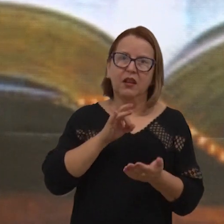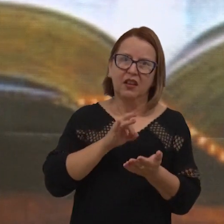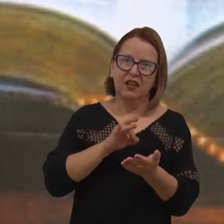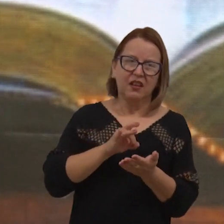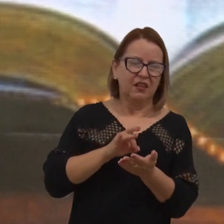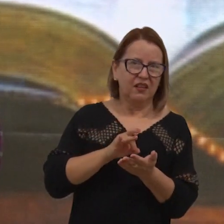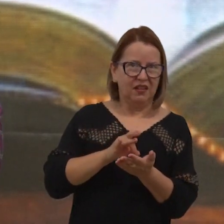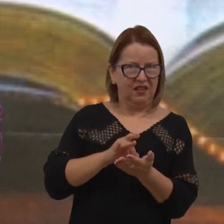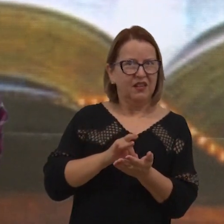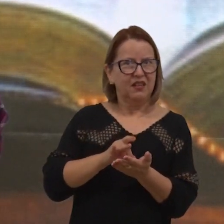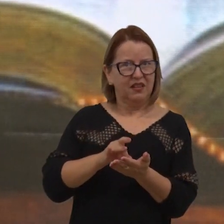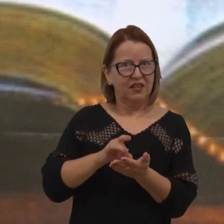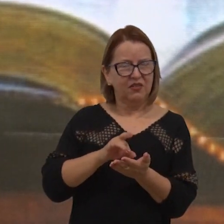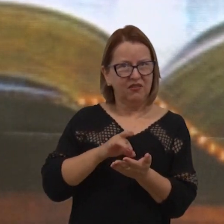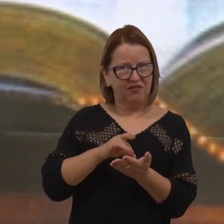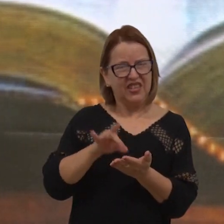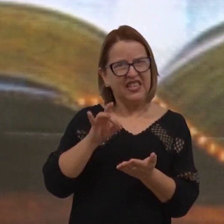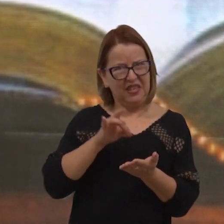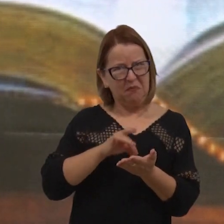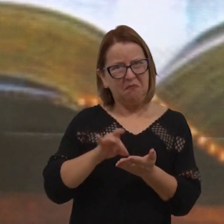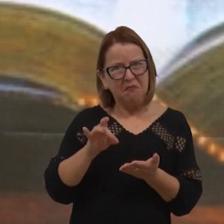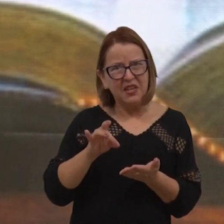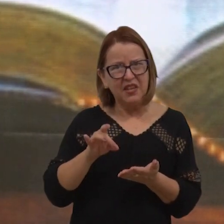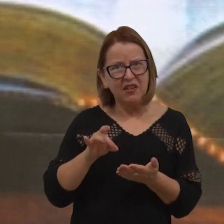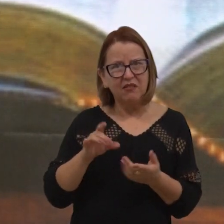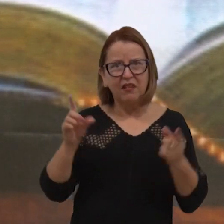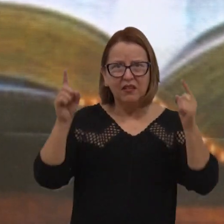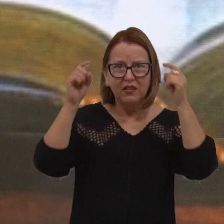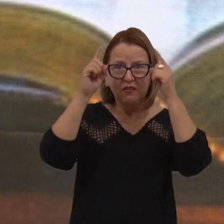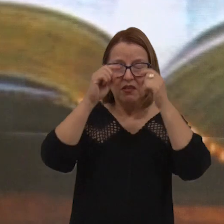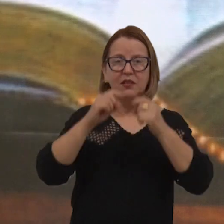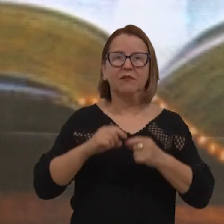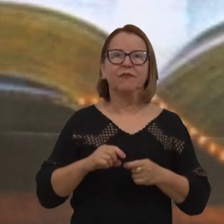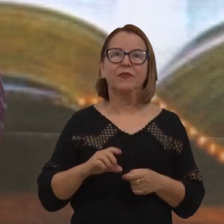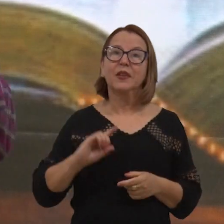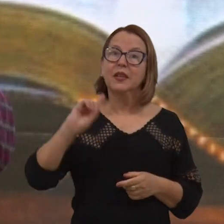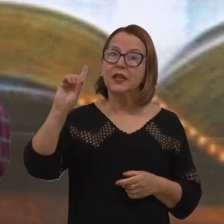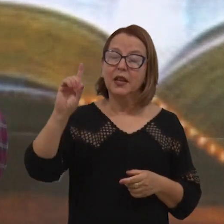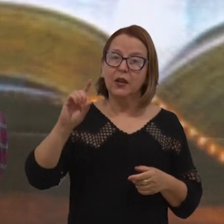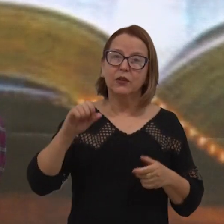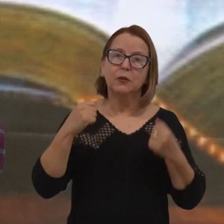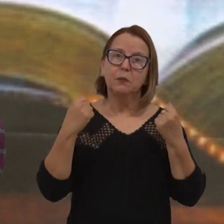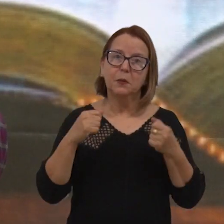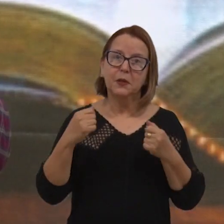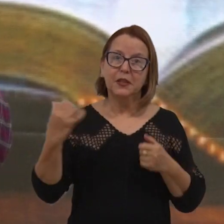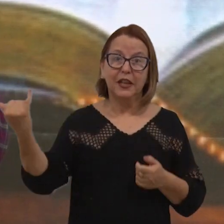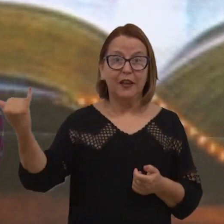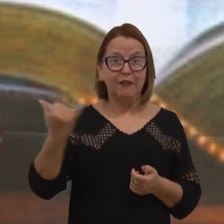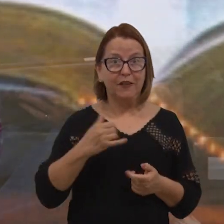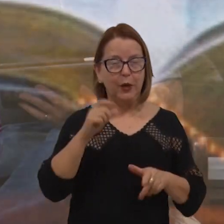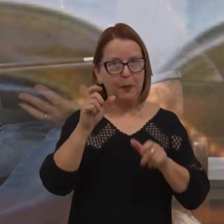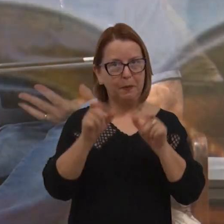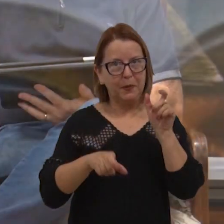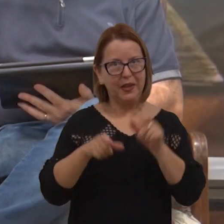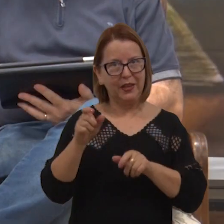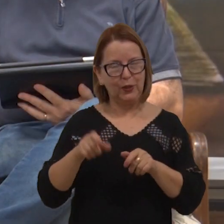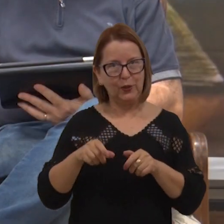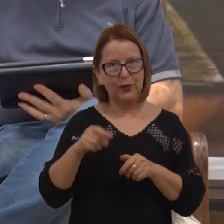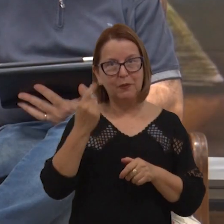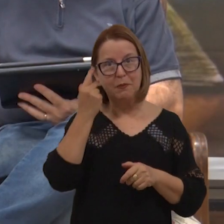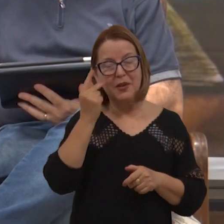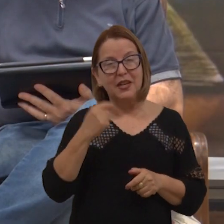são isso. Como é que Deus vai trabalhar o perdão na minha vida? Deus precisa enviar pessoas para trabalhar comigo,